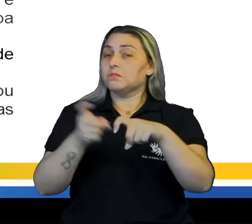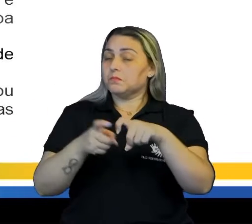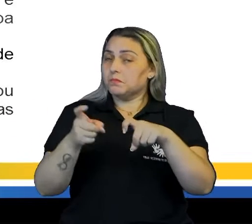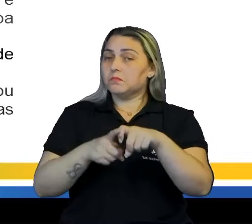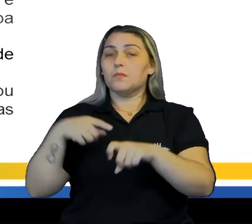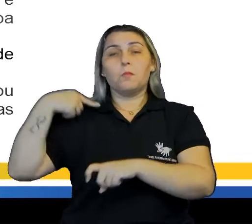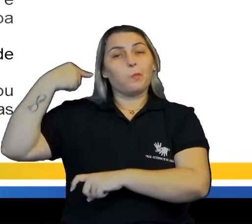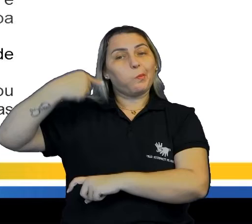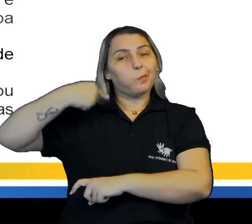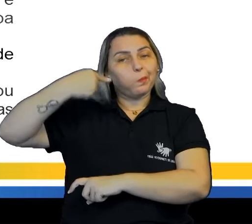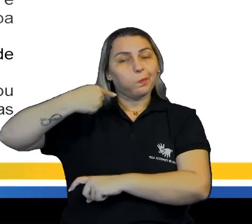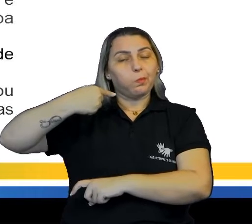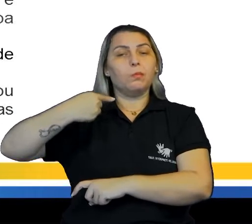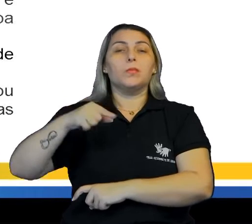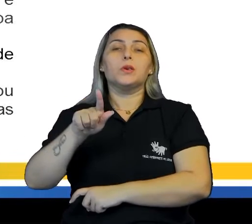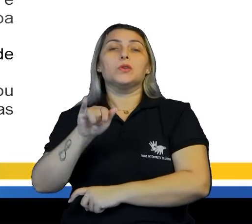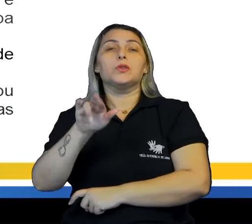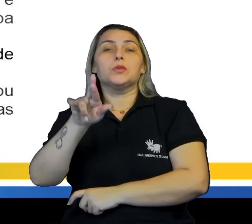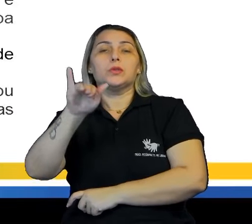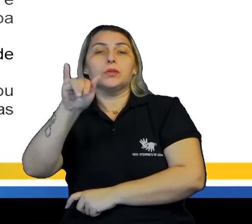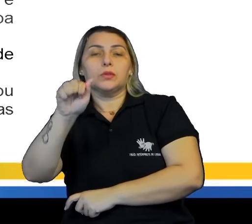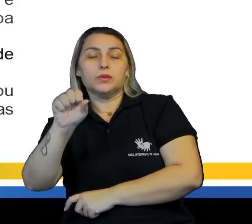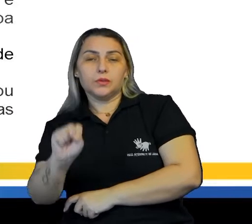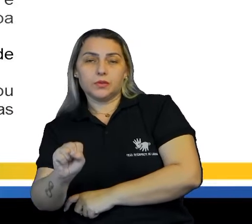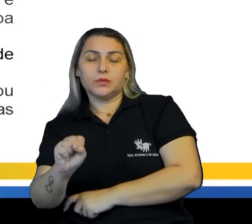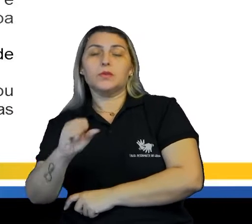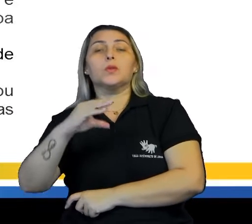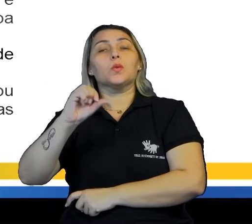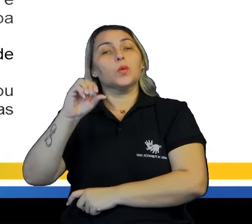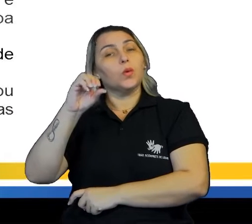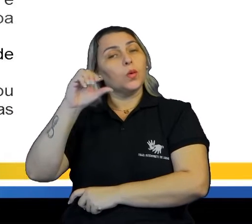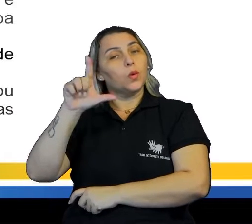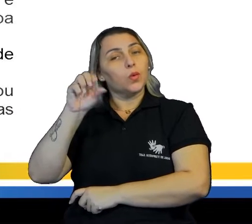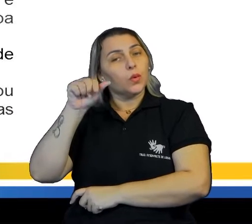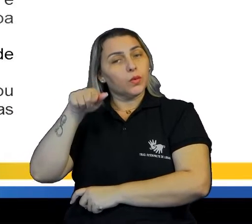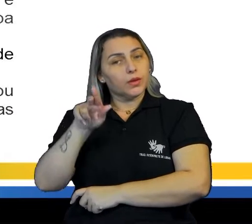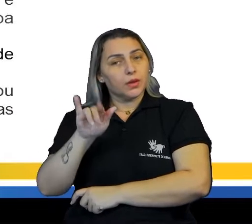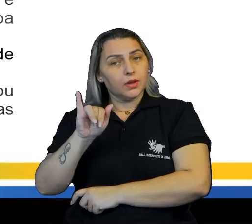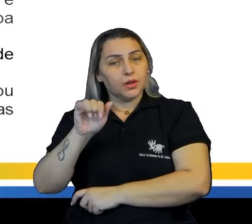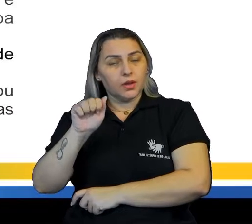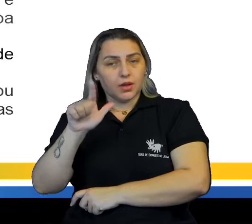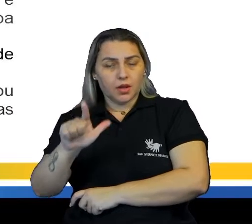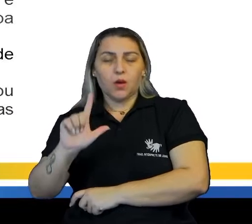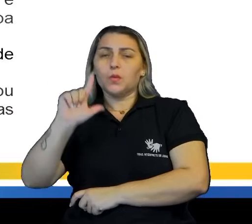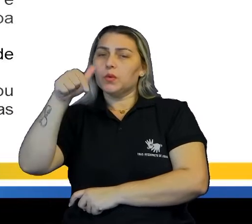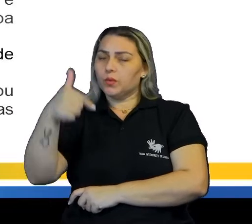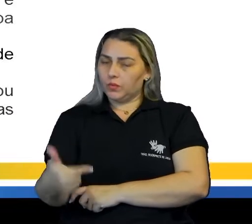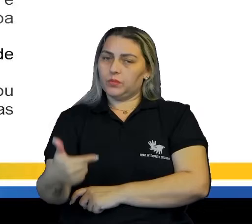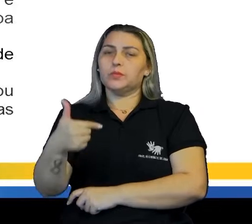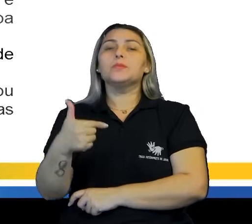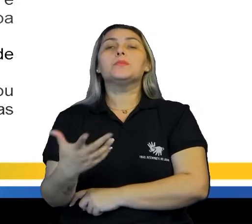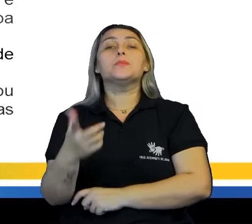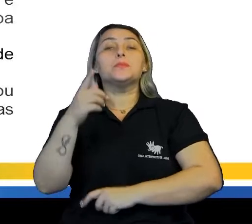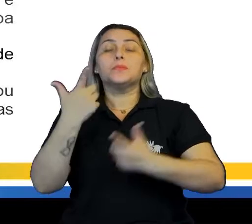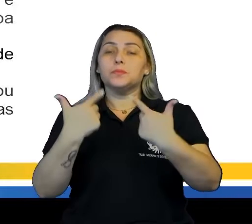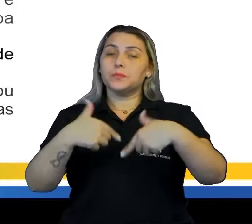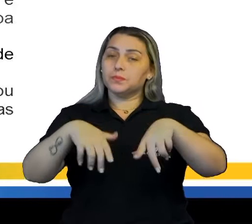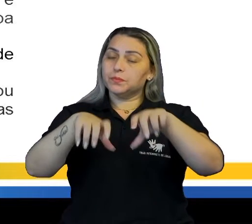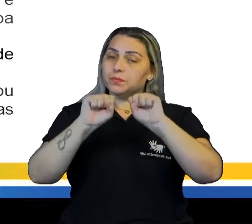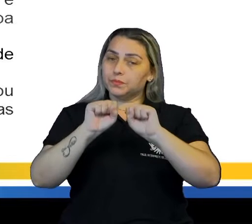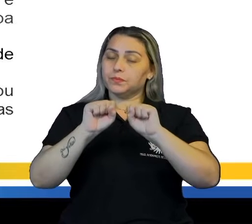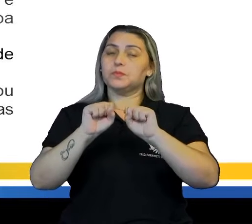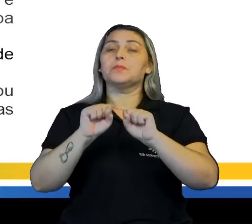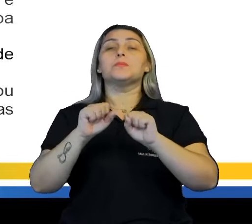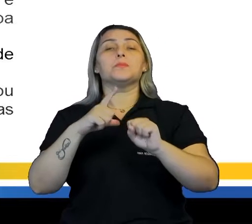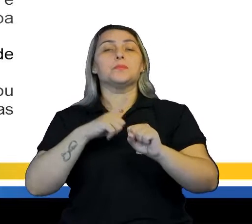médicos e advogados, gírias, coloquialismos e etc. Esse tipo de linguagem é